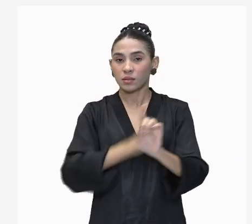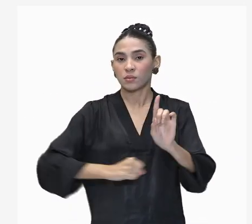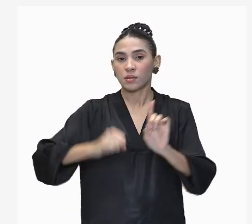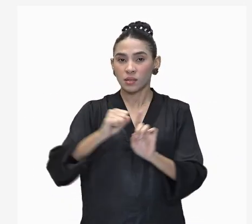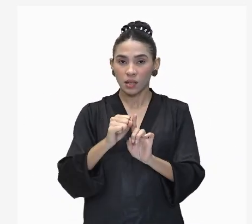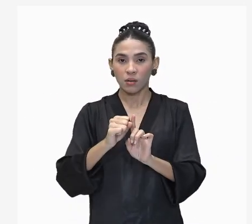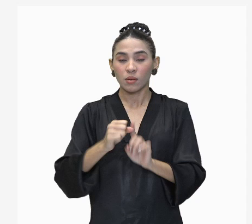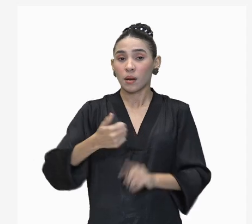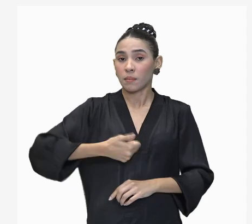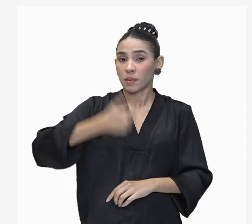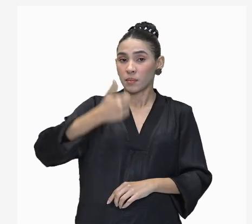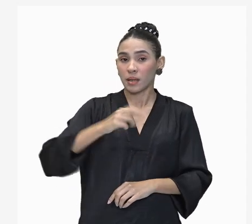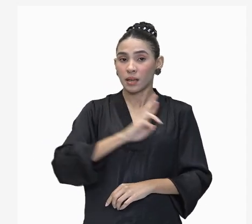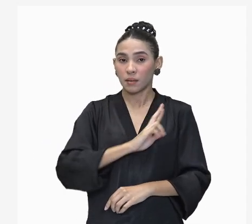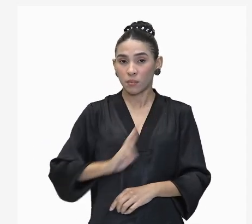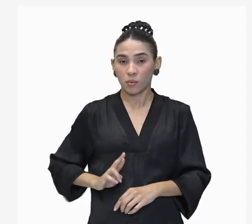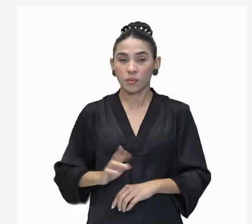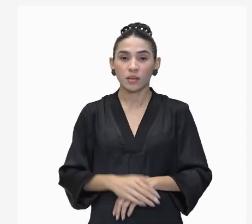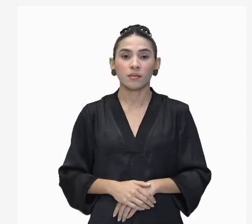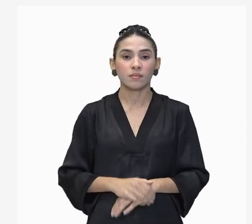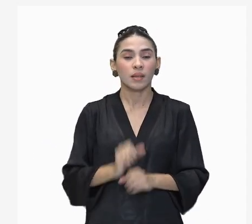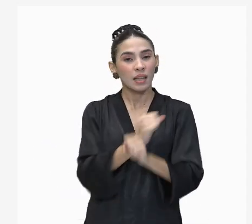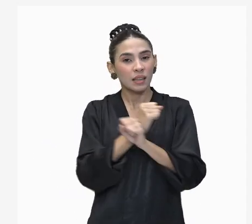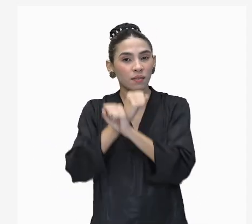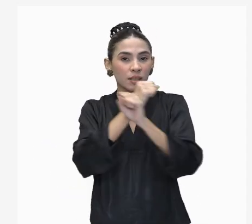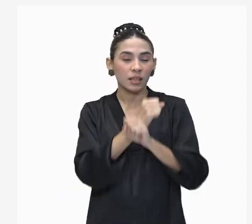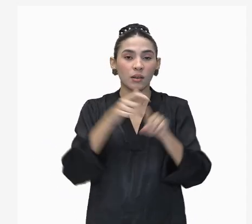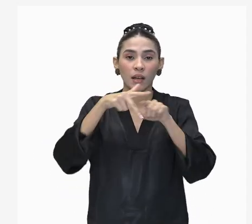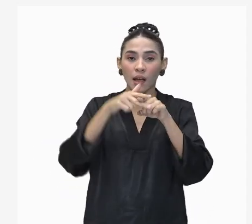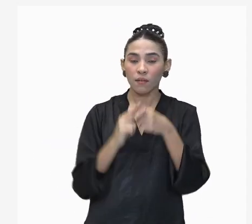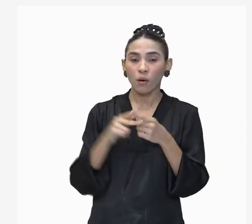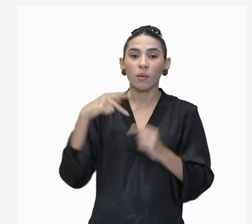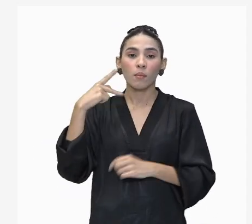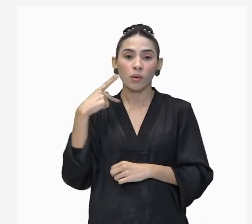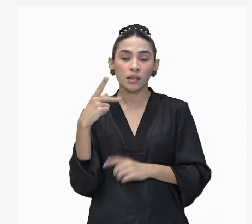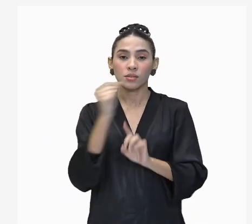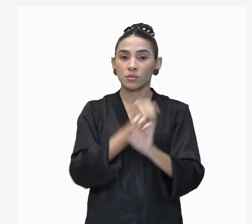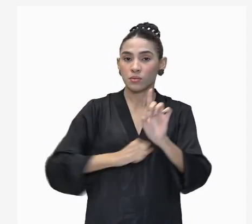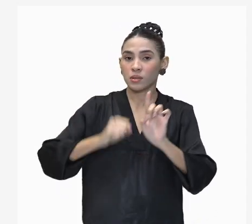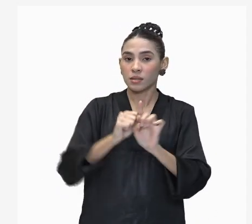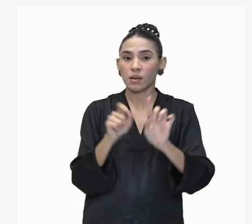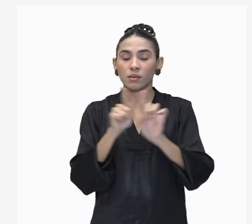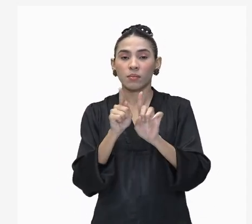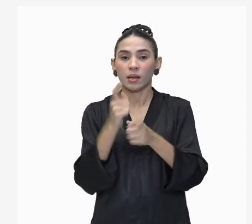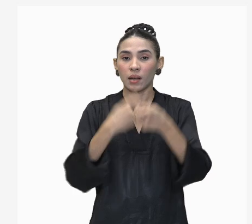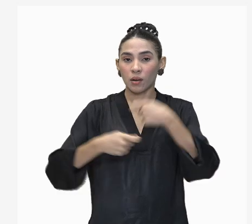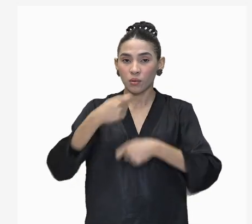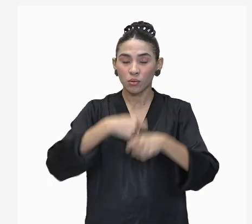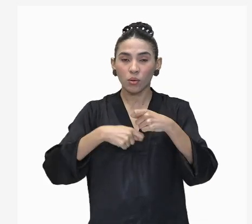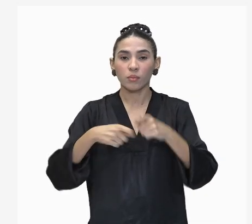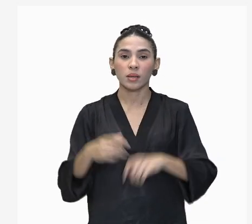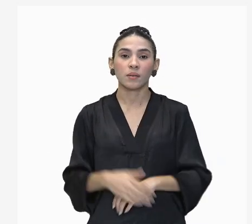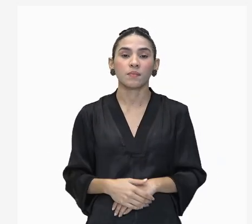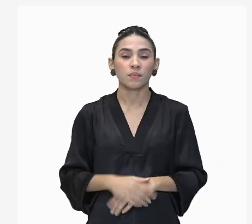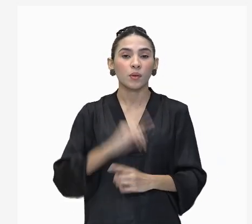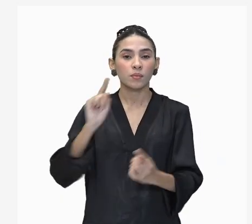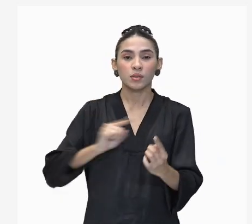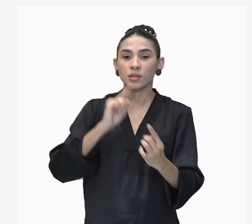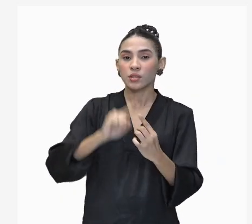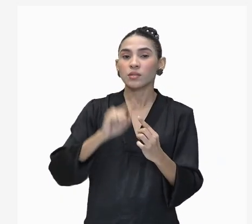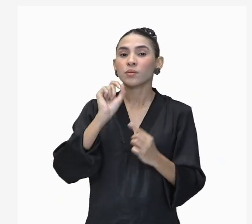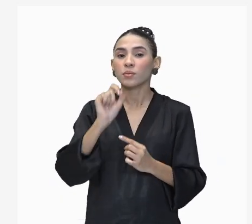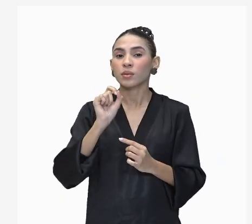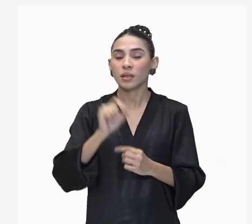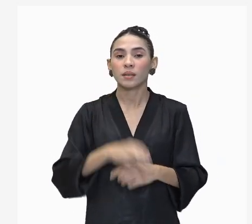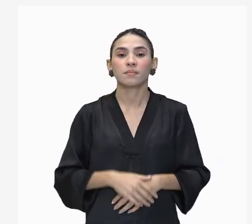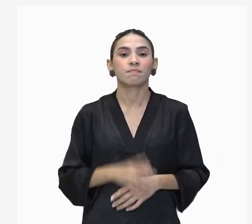sociais da Primeira República. Defendeu reformas políticas, sociais e econômicas profundas. O objetivo era justamente